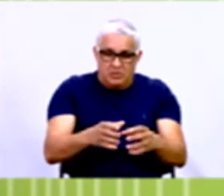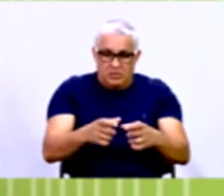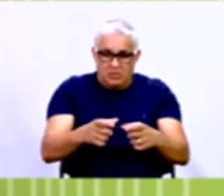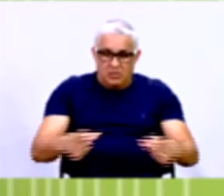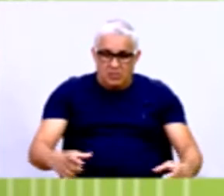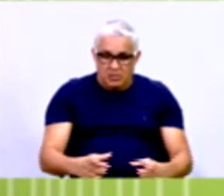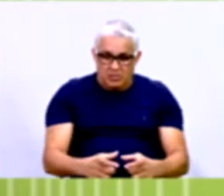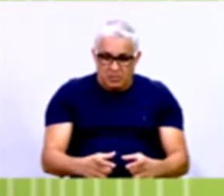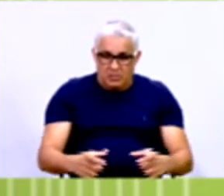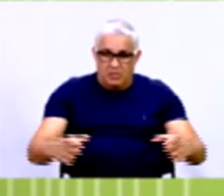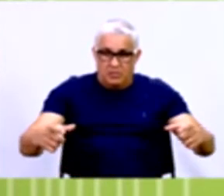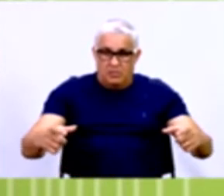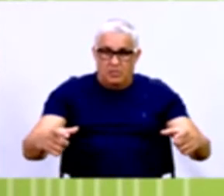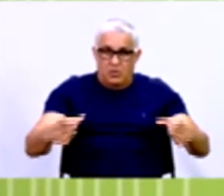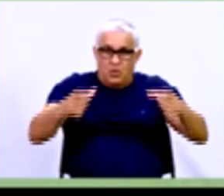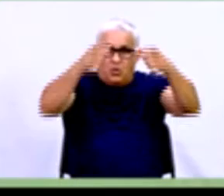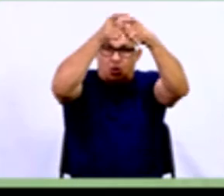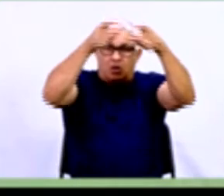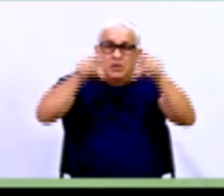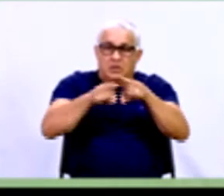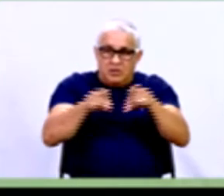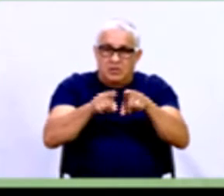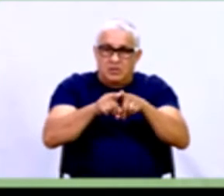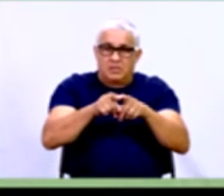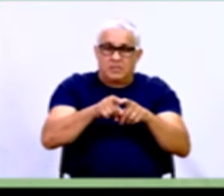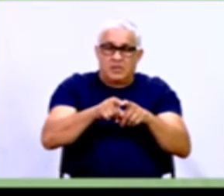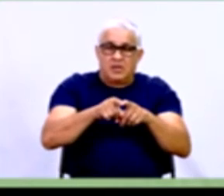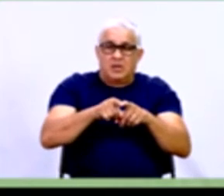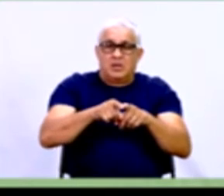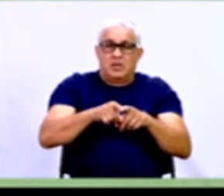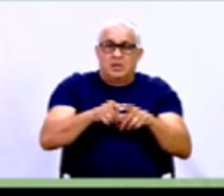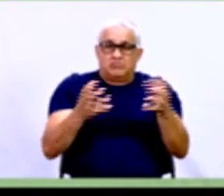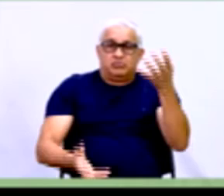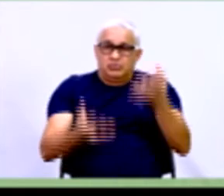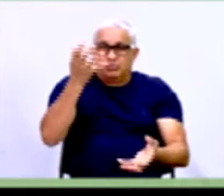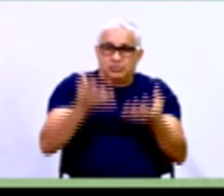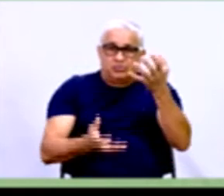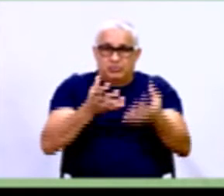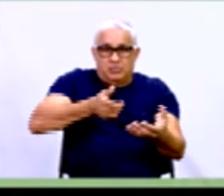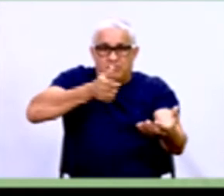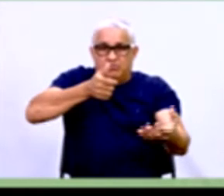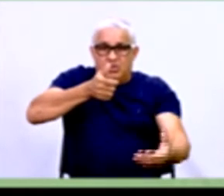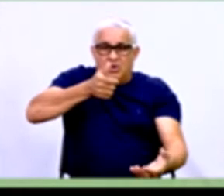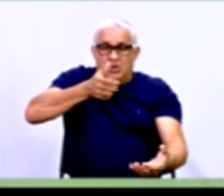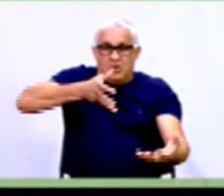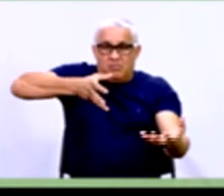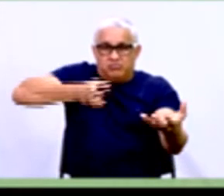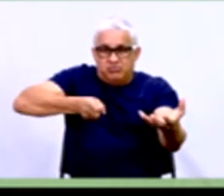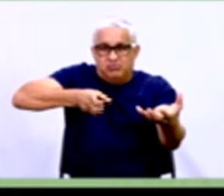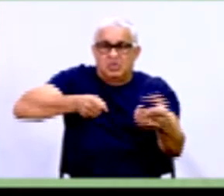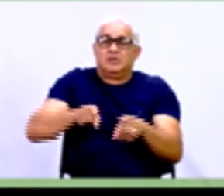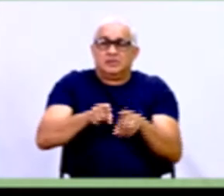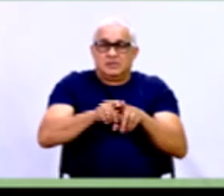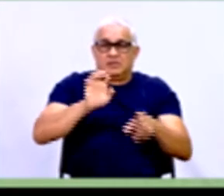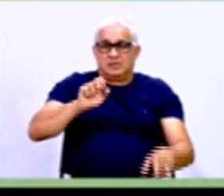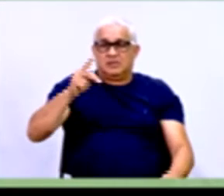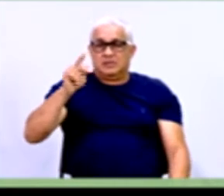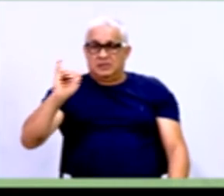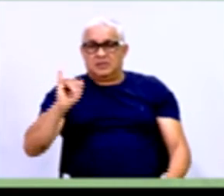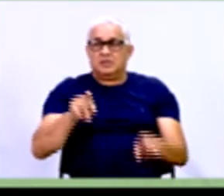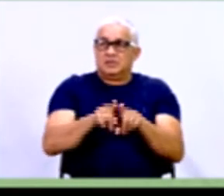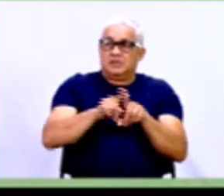de incêndio. Mas, nesse caso aqui, nós vamos trabalhar com os EPIs, que são todos os dispositivos ou produtos de